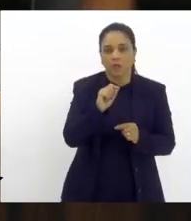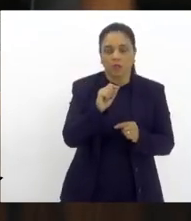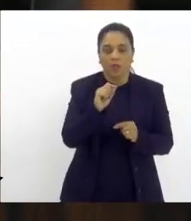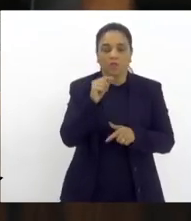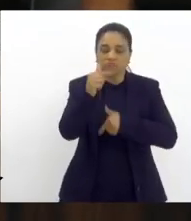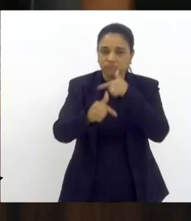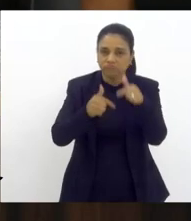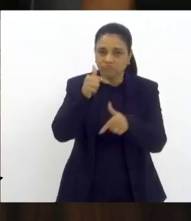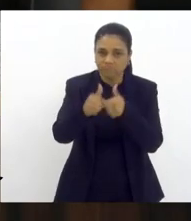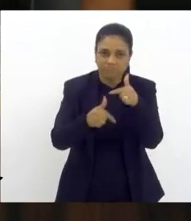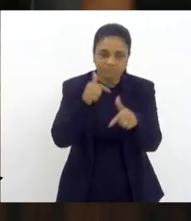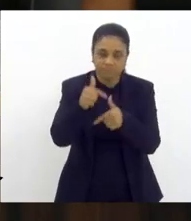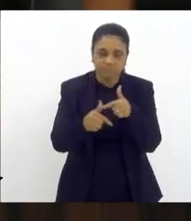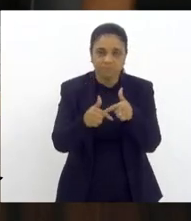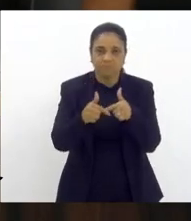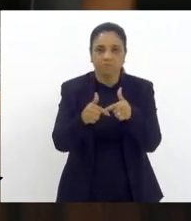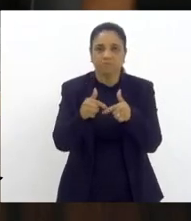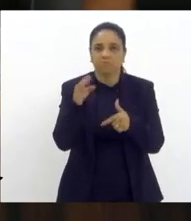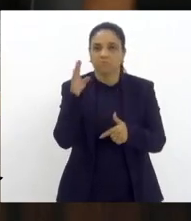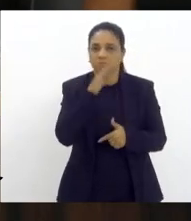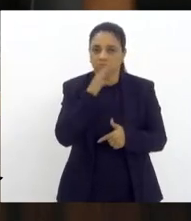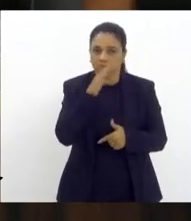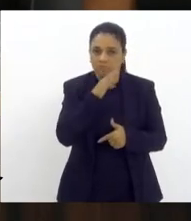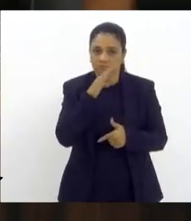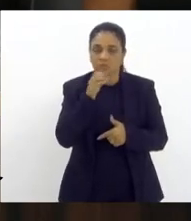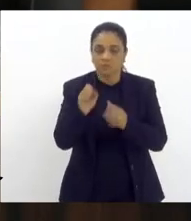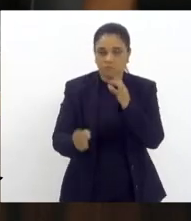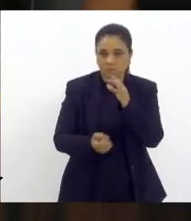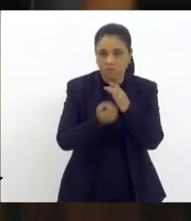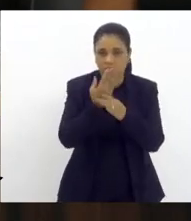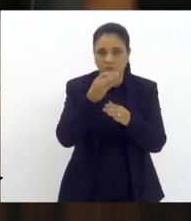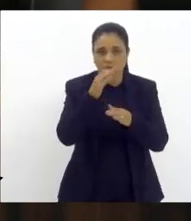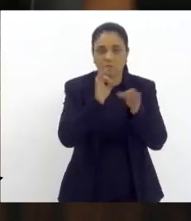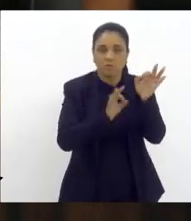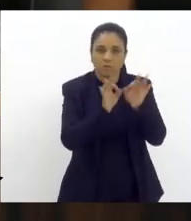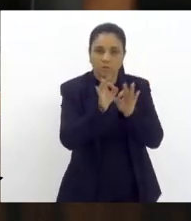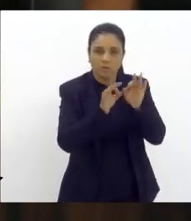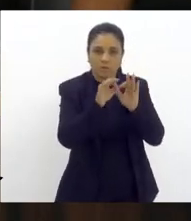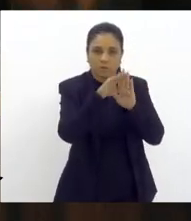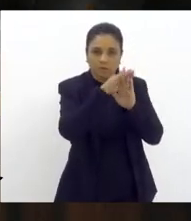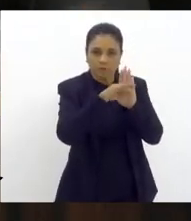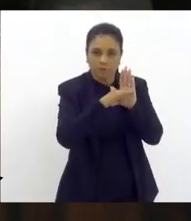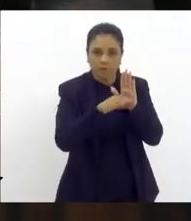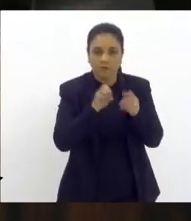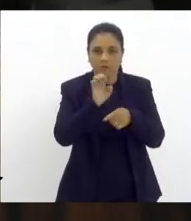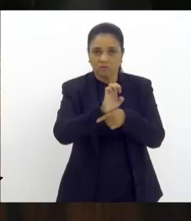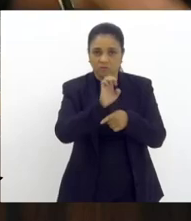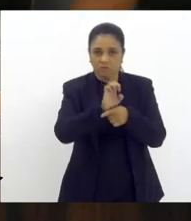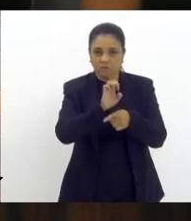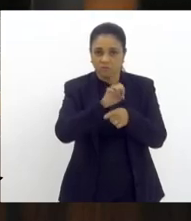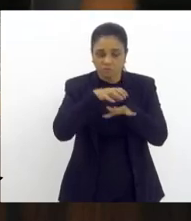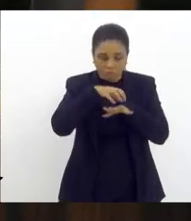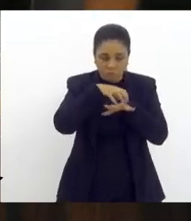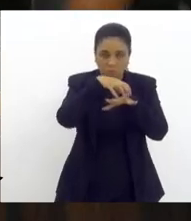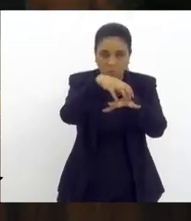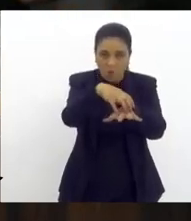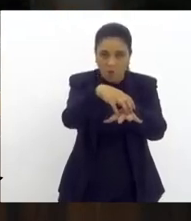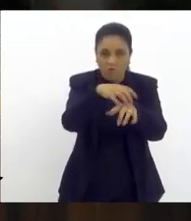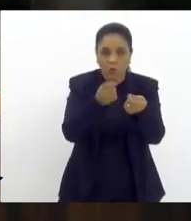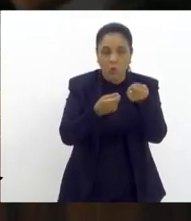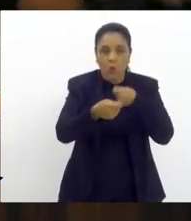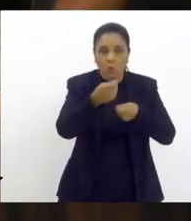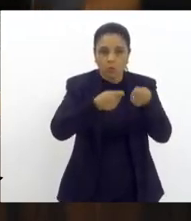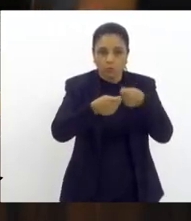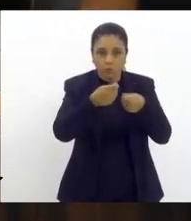necessárias para para criação do programa Estadual de unidade móvel de controle